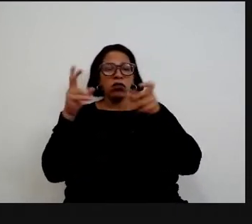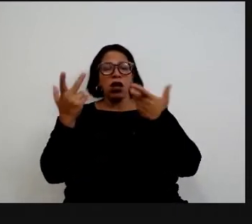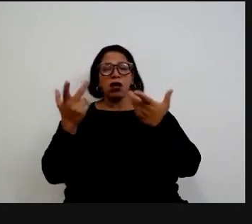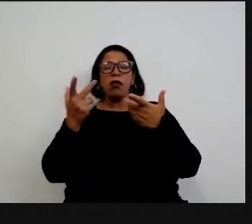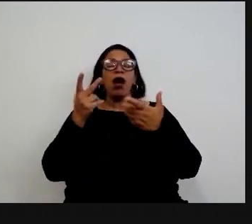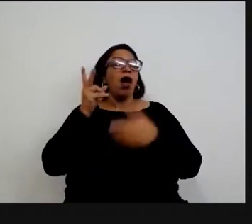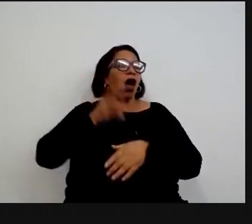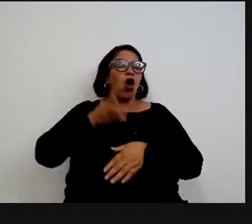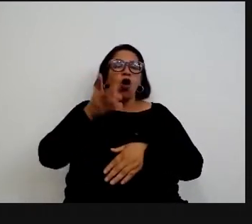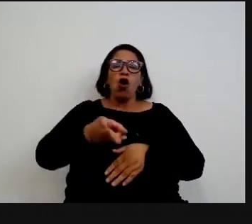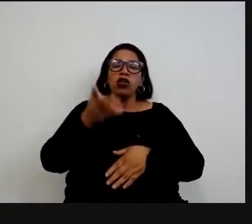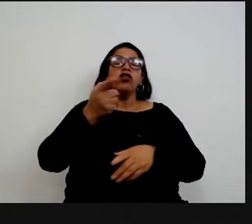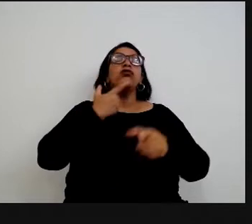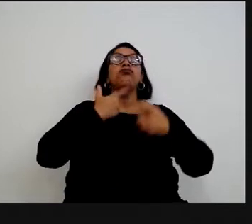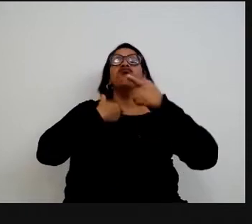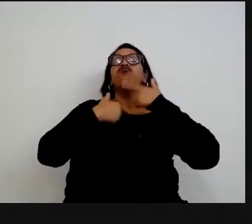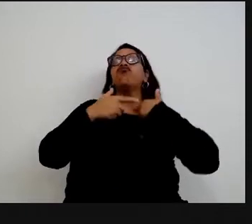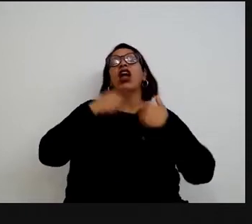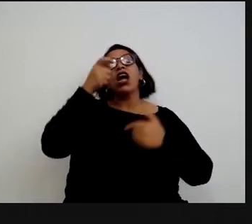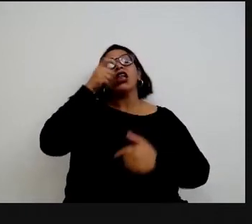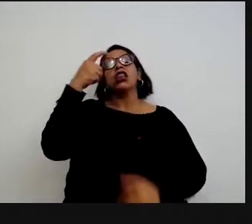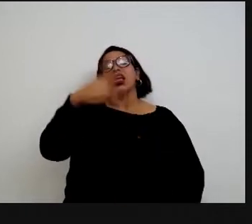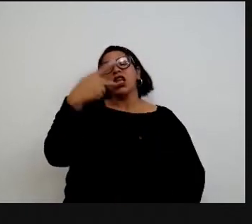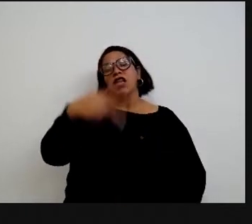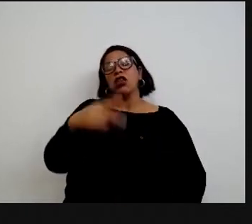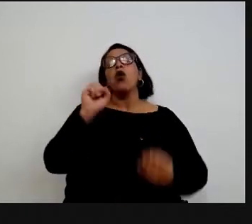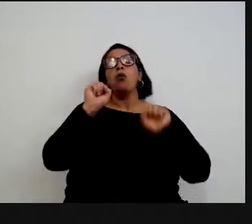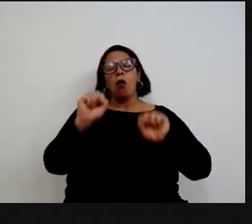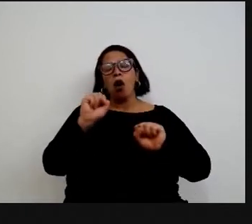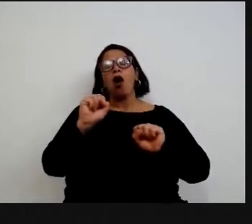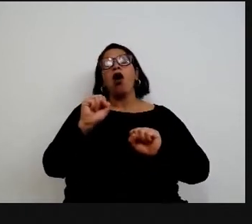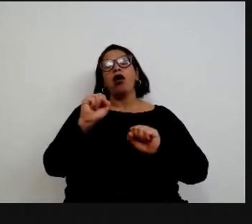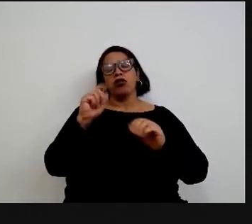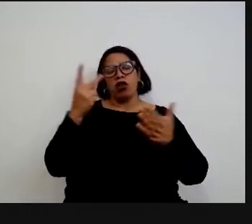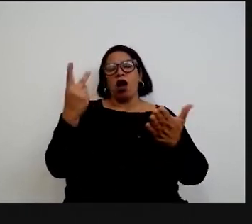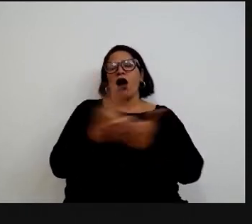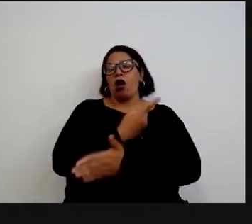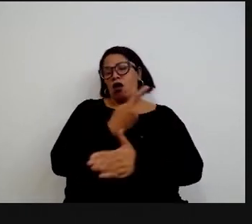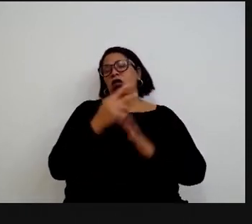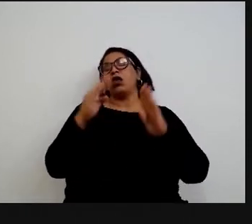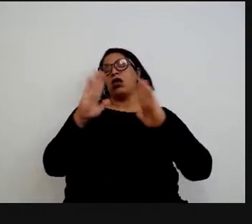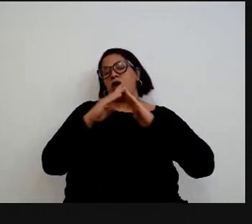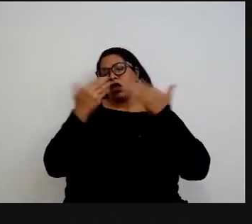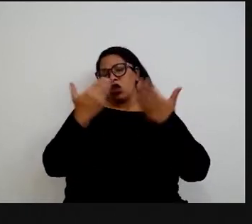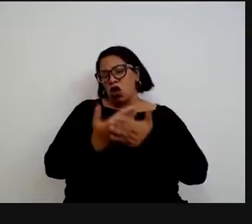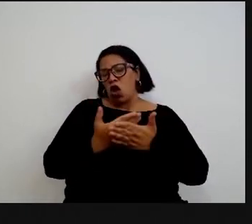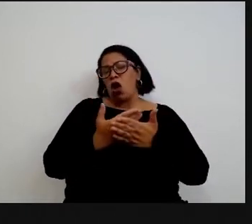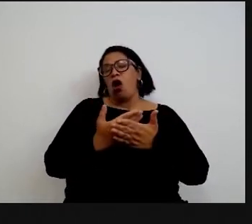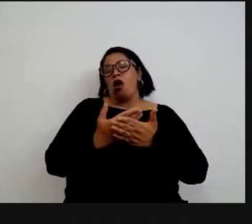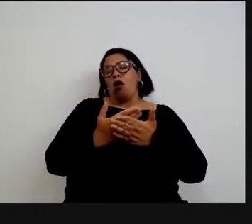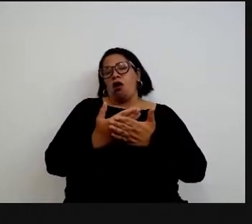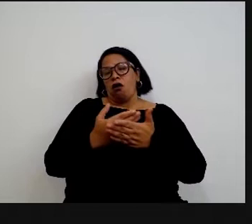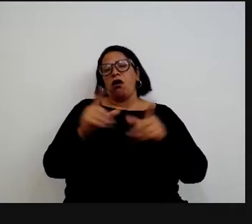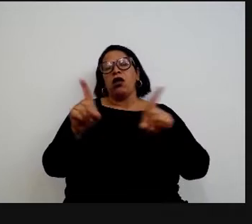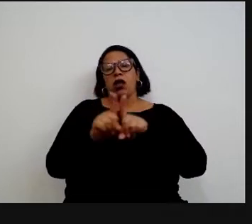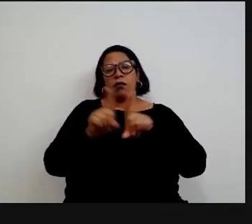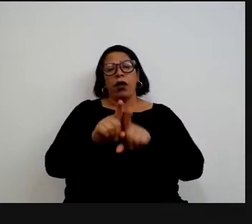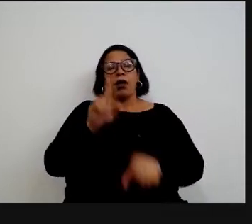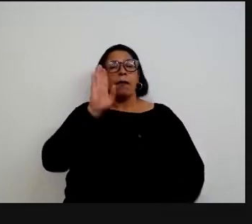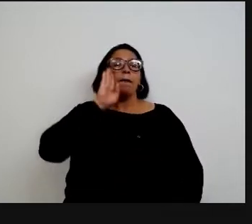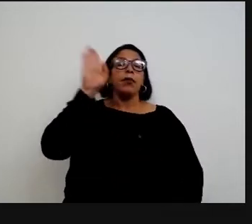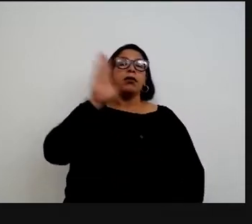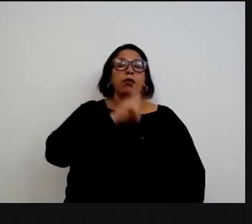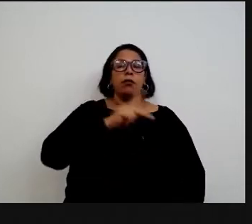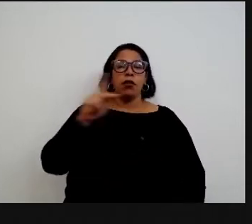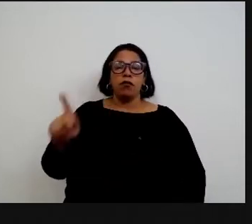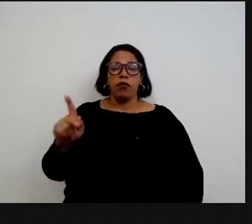uma continuidade disso, e que isso pode acontecer na educação corporativa também quando o professor, principalmente,